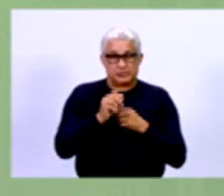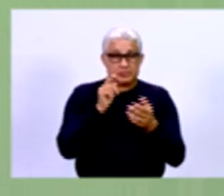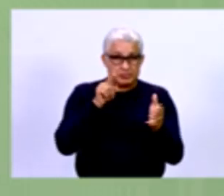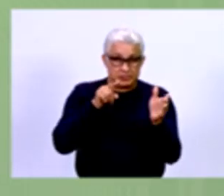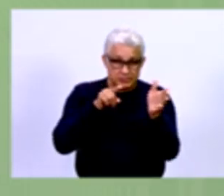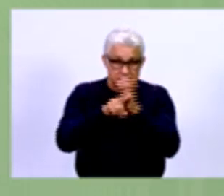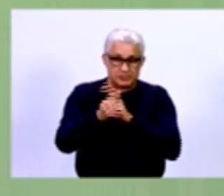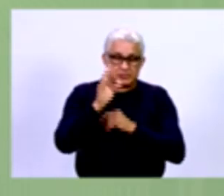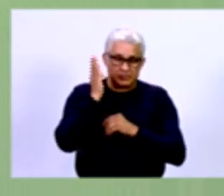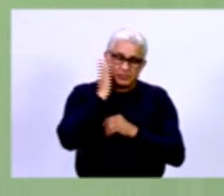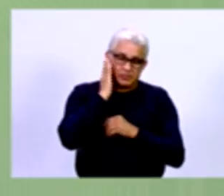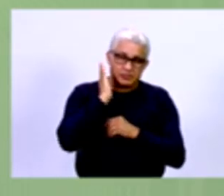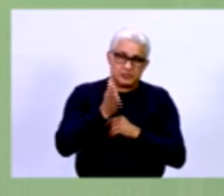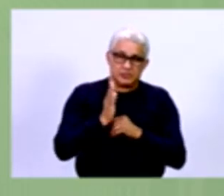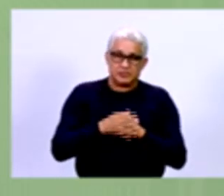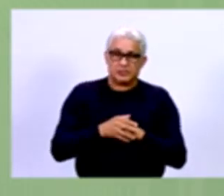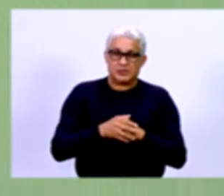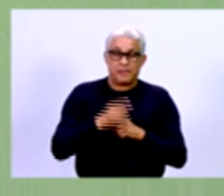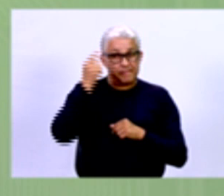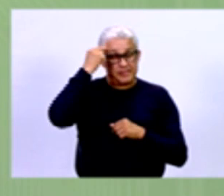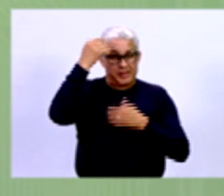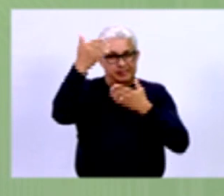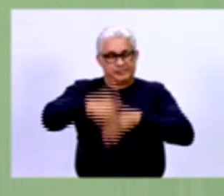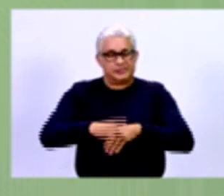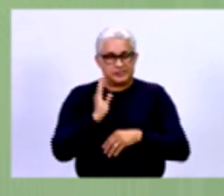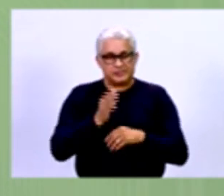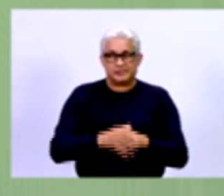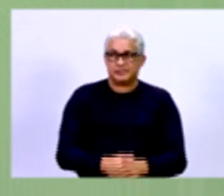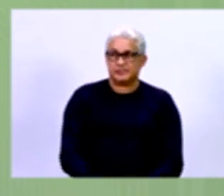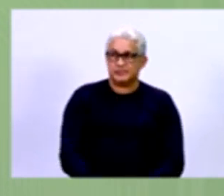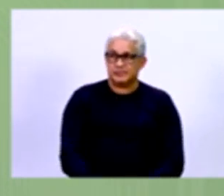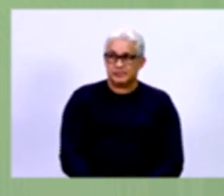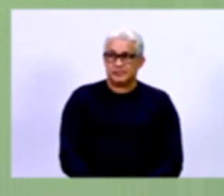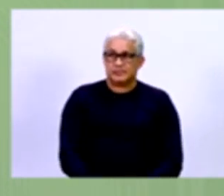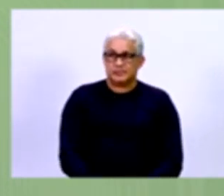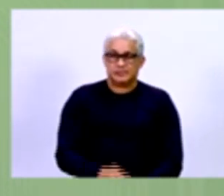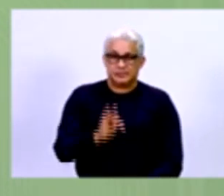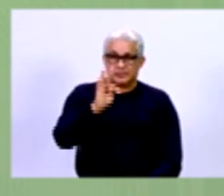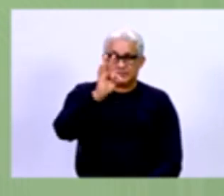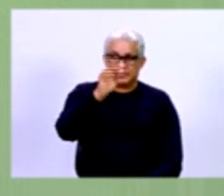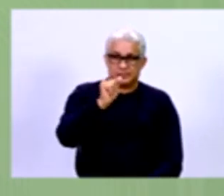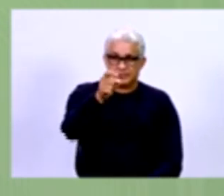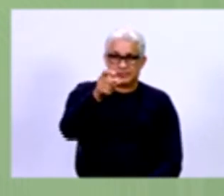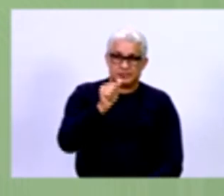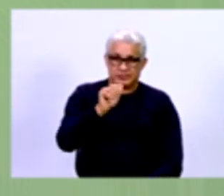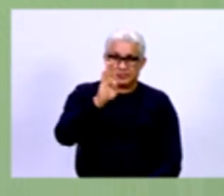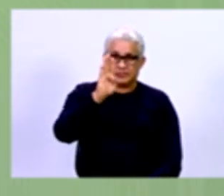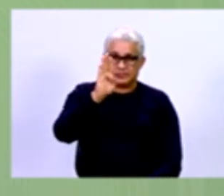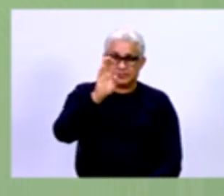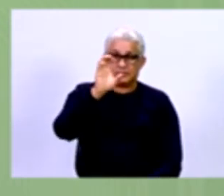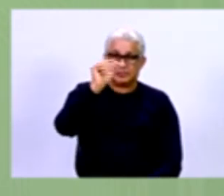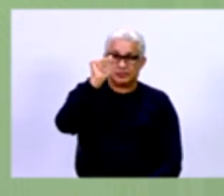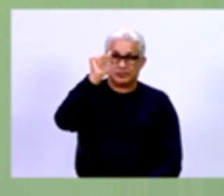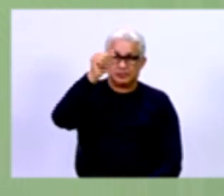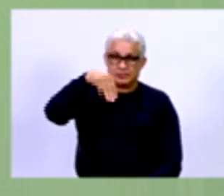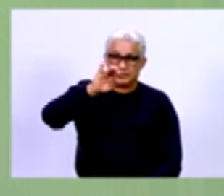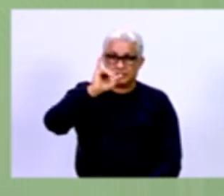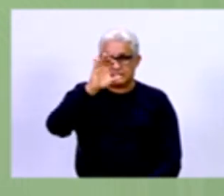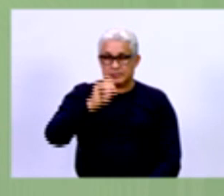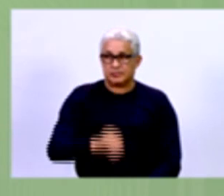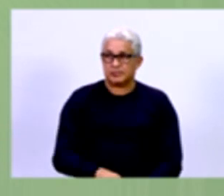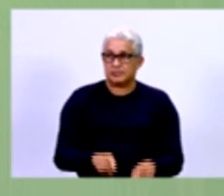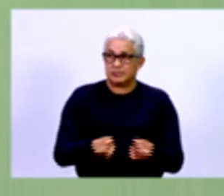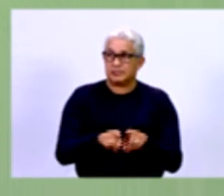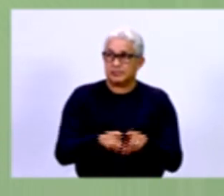O professor já está pensando na prova da aula que vem. Taxa de câmbio e comércio exterior. Por favor, professora, nós já estamos com o nosso